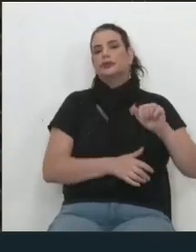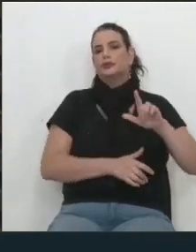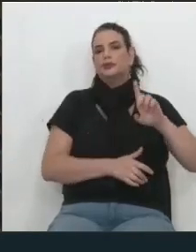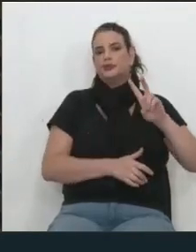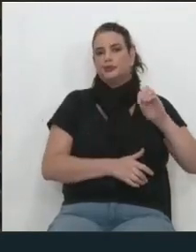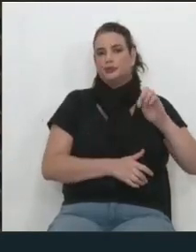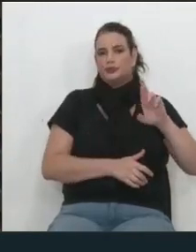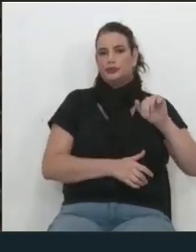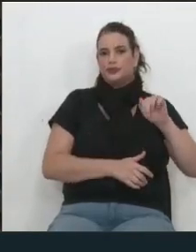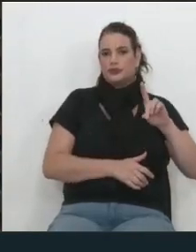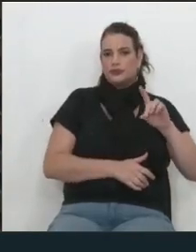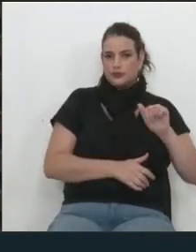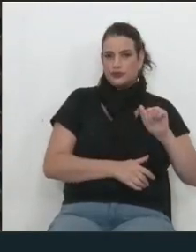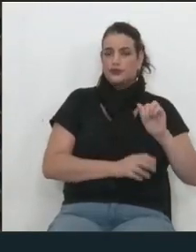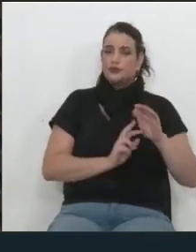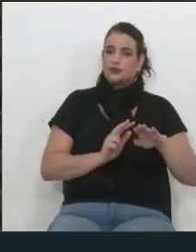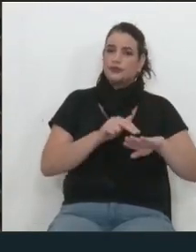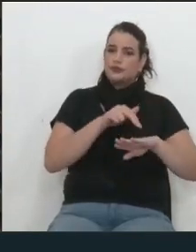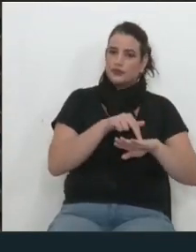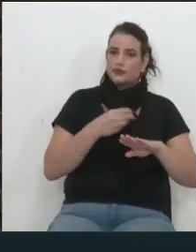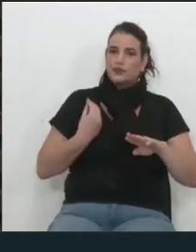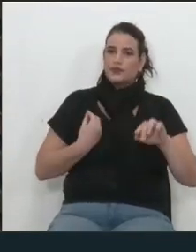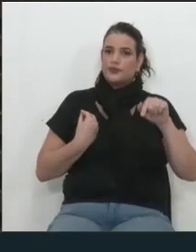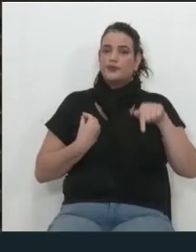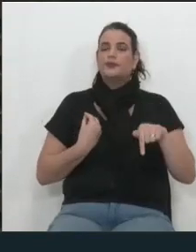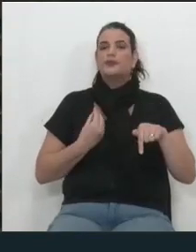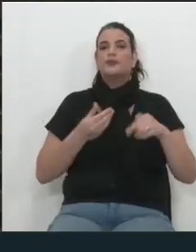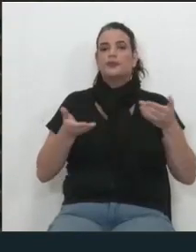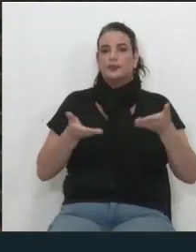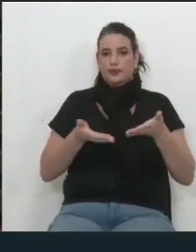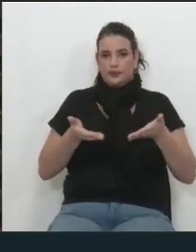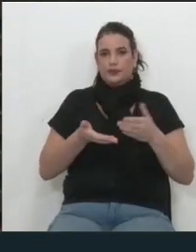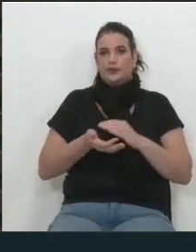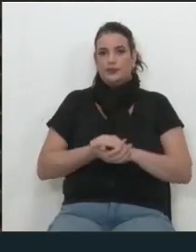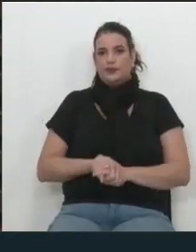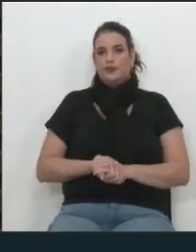aqui nesse exato momento e